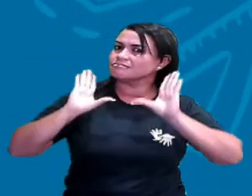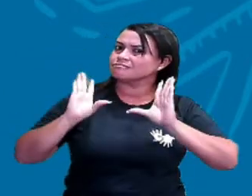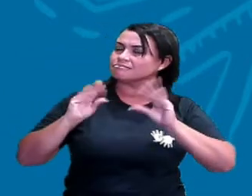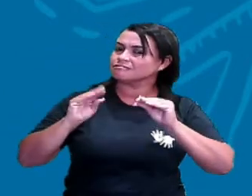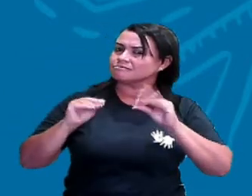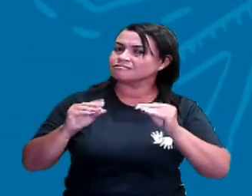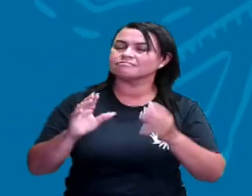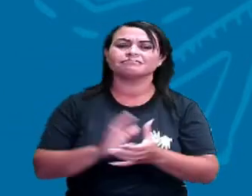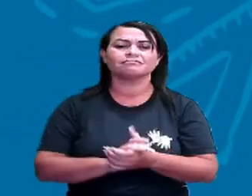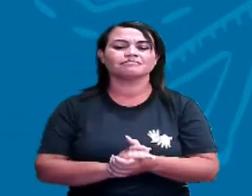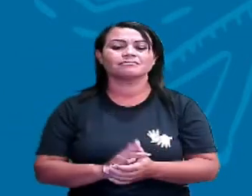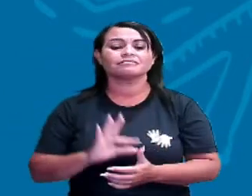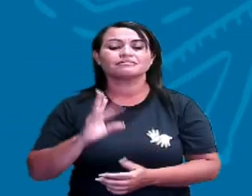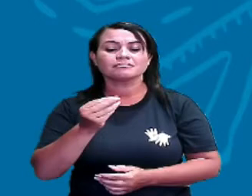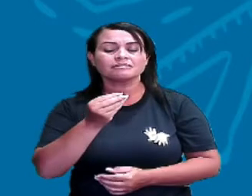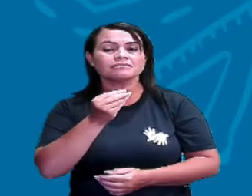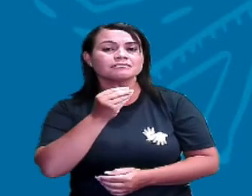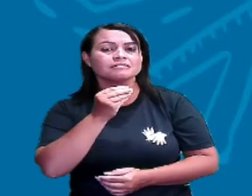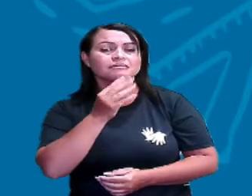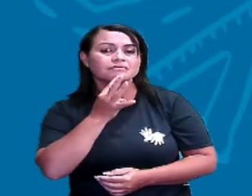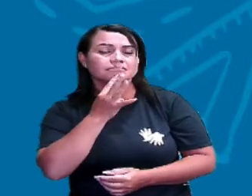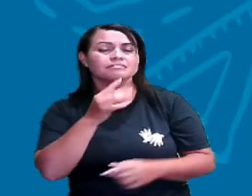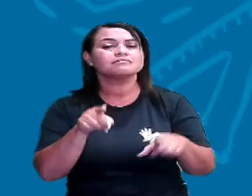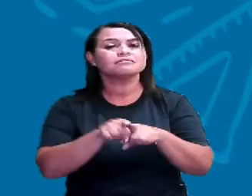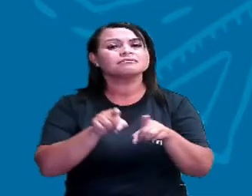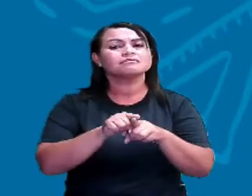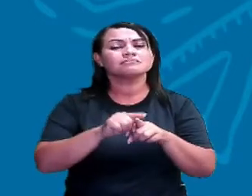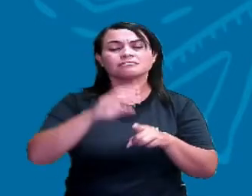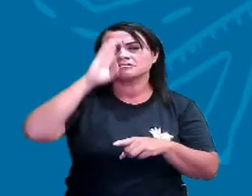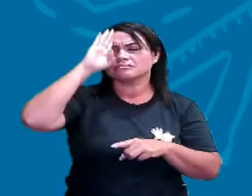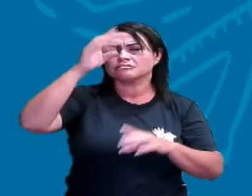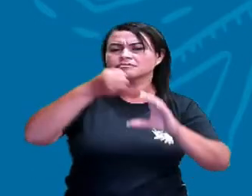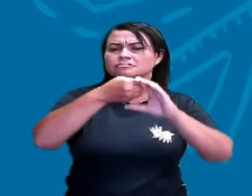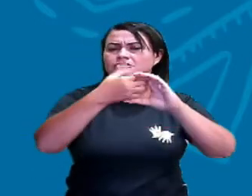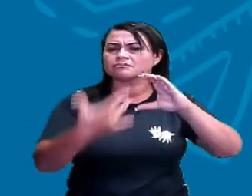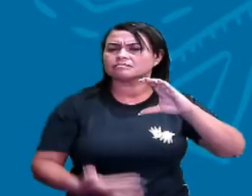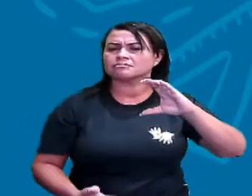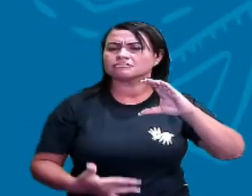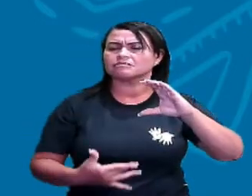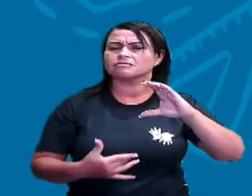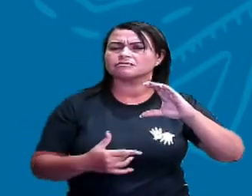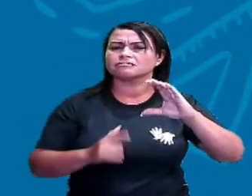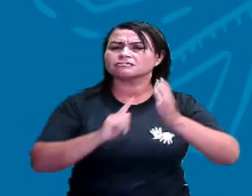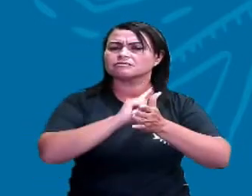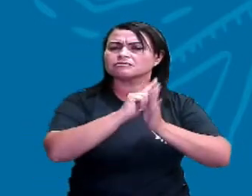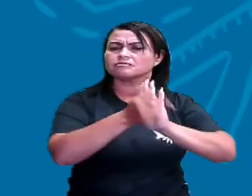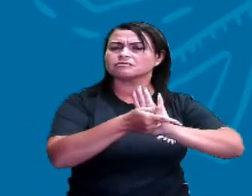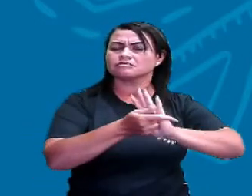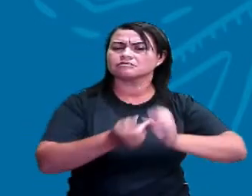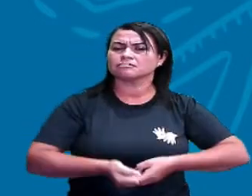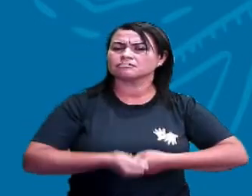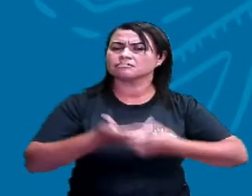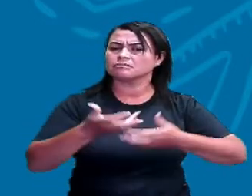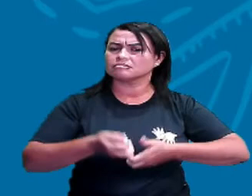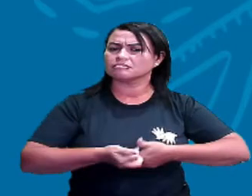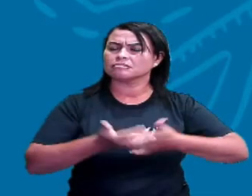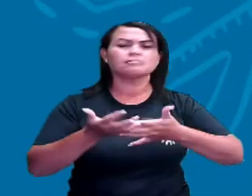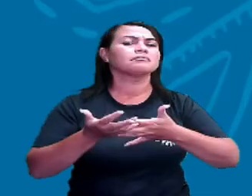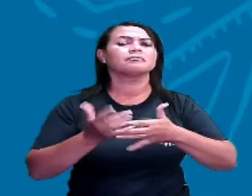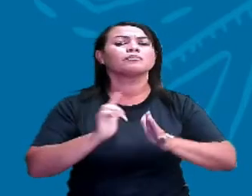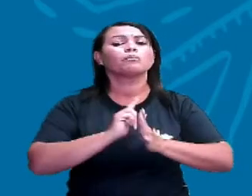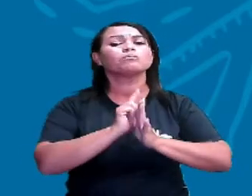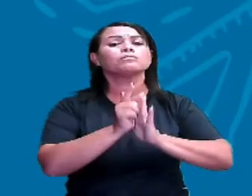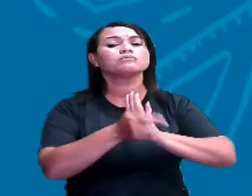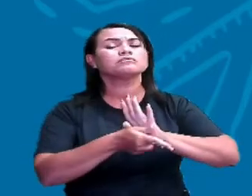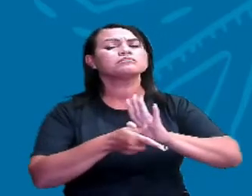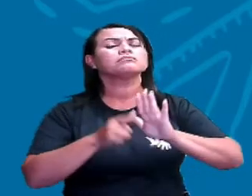certo? Conhecemos as principais características do gênero poema. Então, a gente aprendeu que o poema